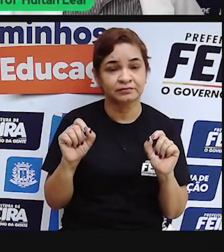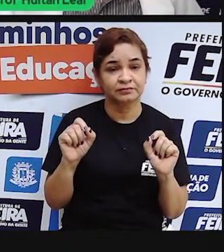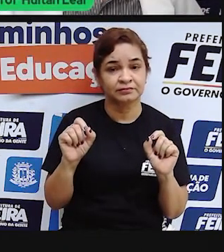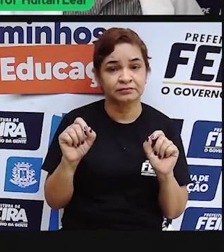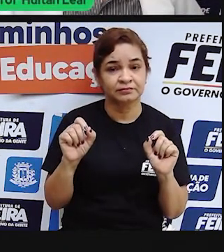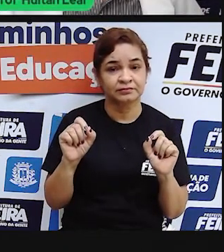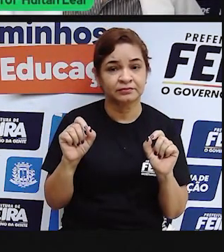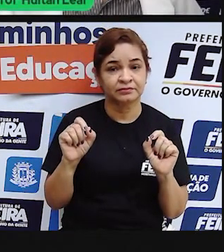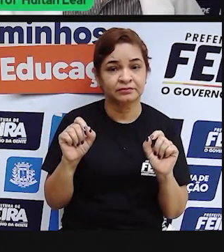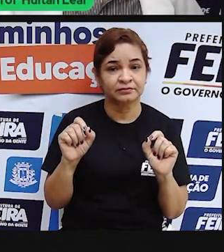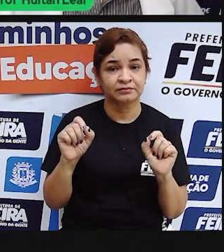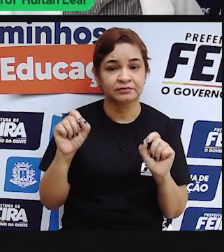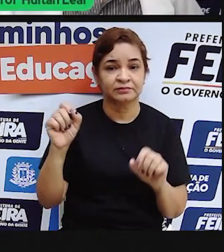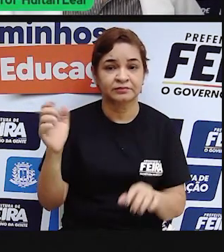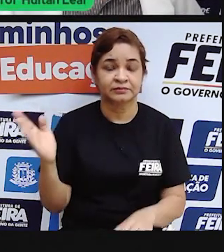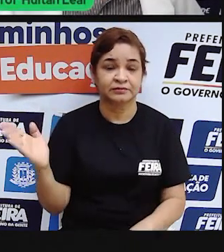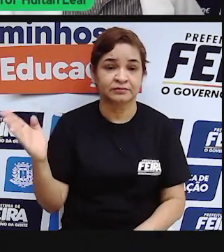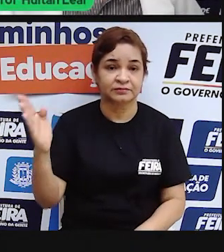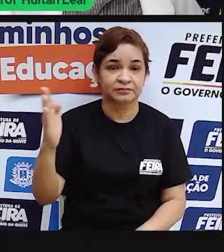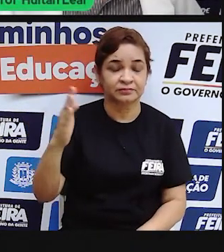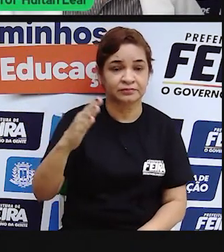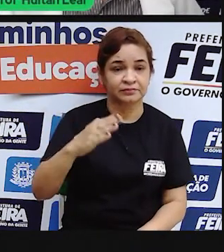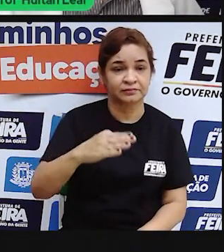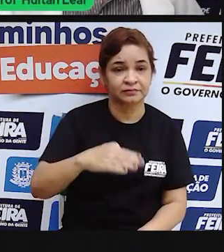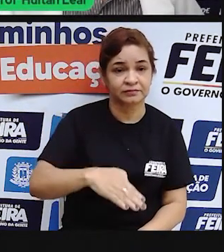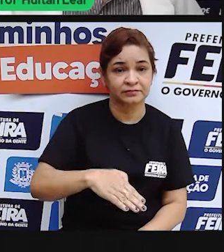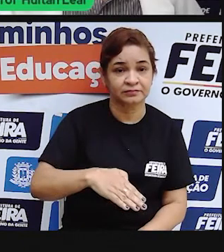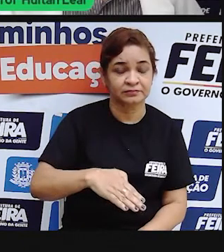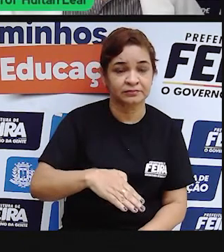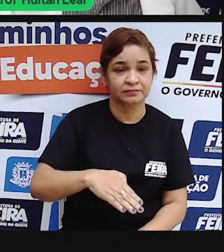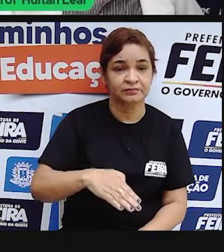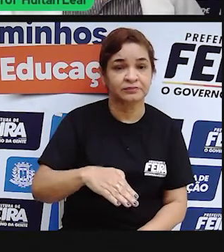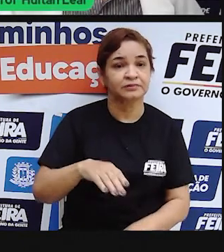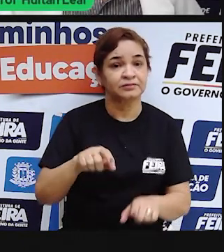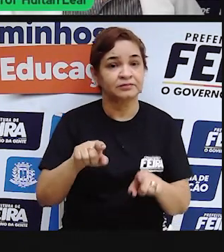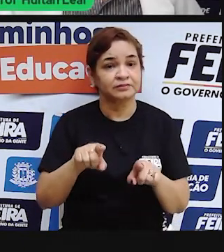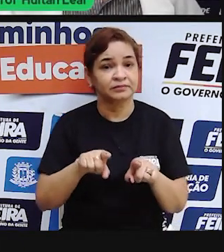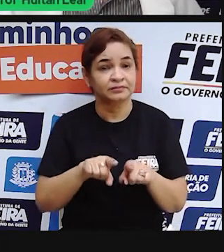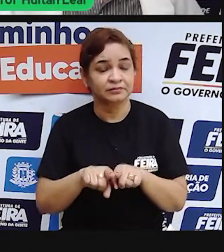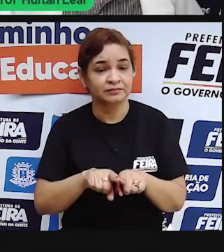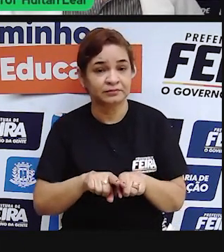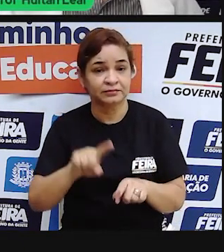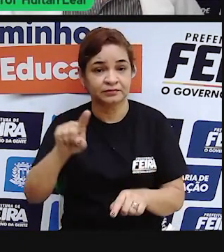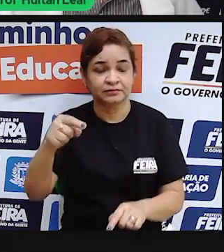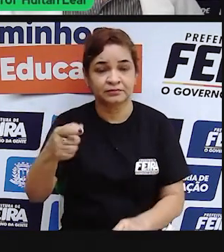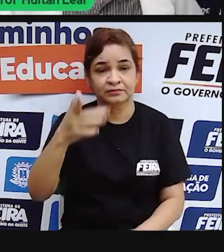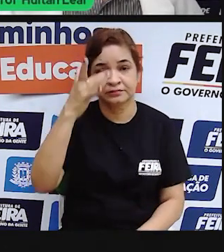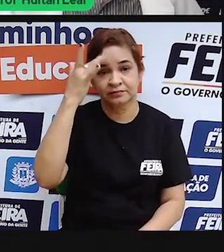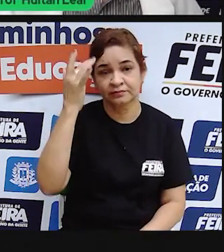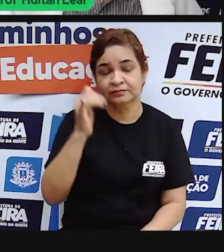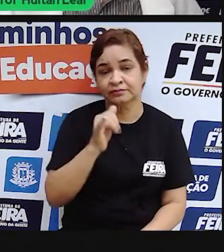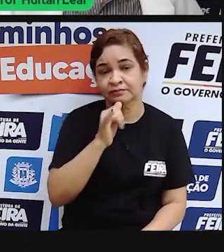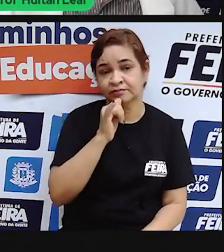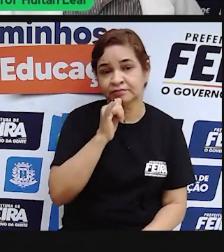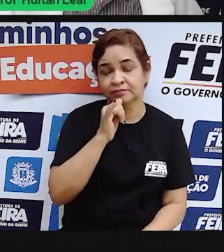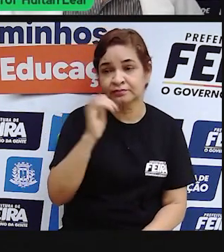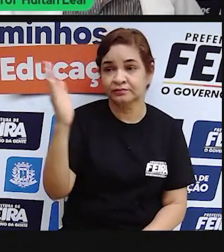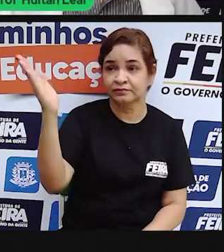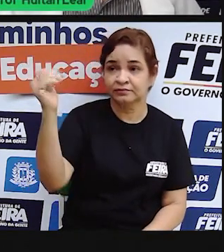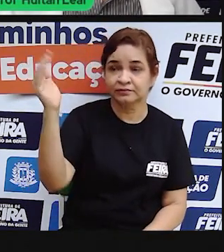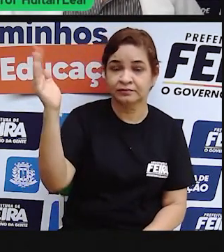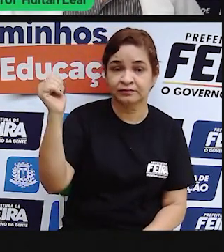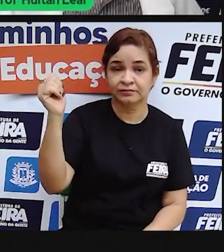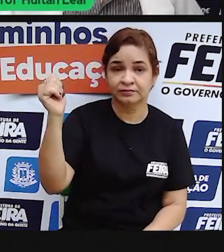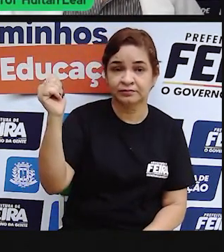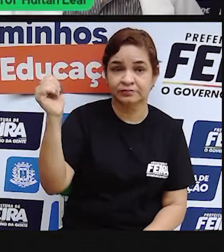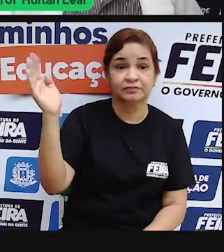objeto, não é, da ação realizada por outra pessoa. Por mim, por exemplo. Chamei, qual foi a